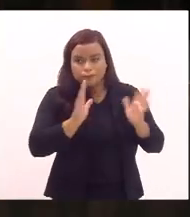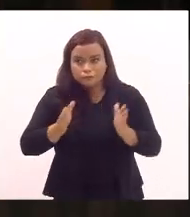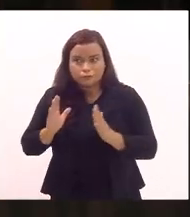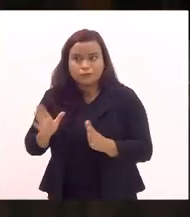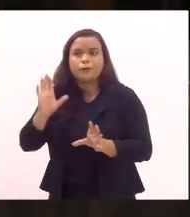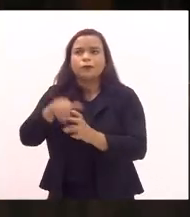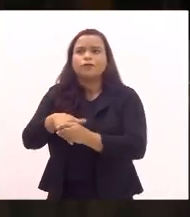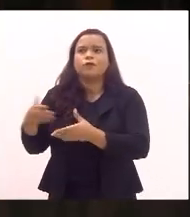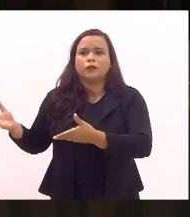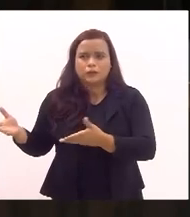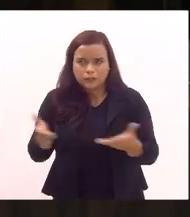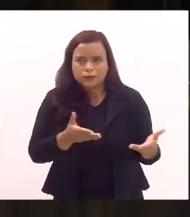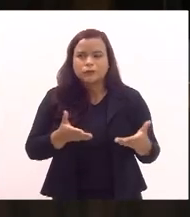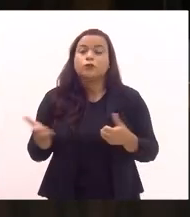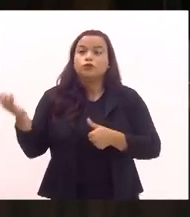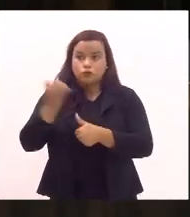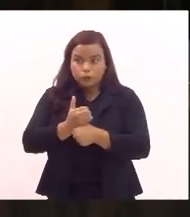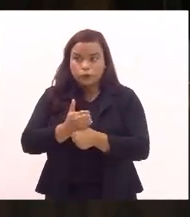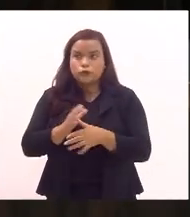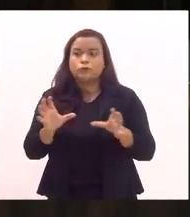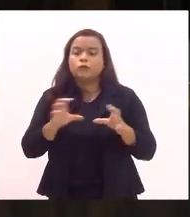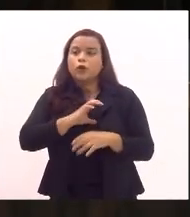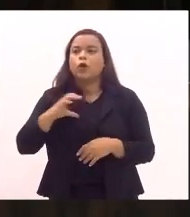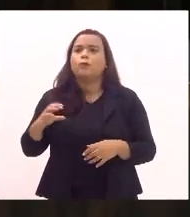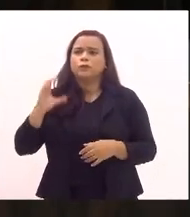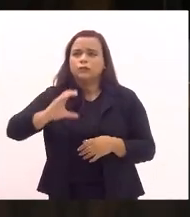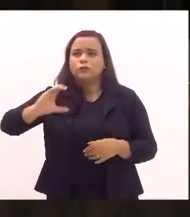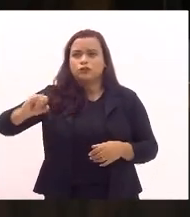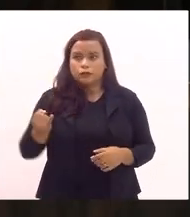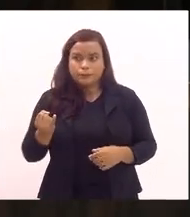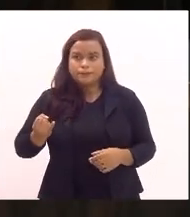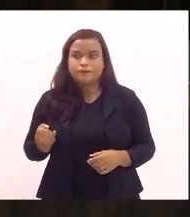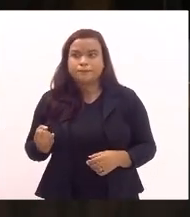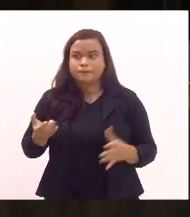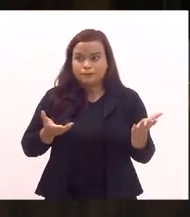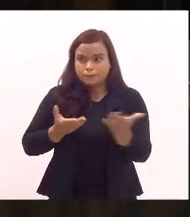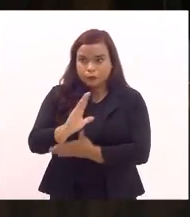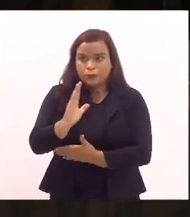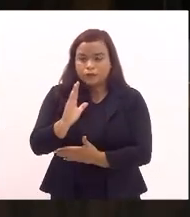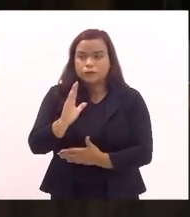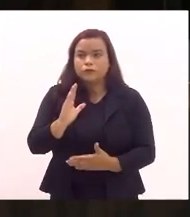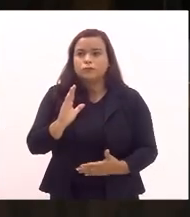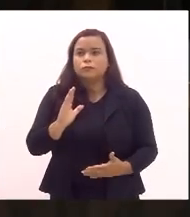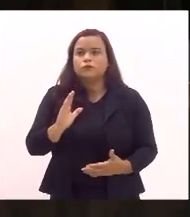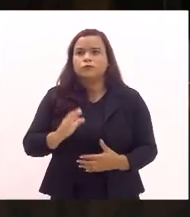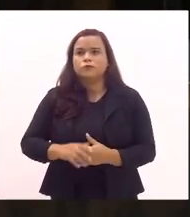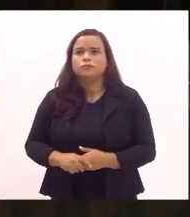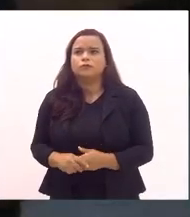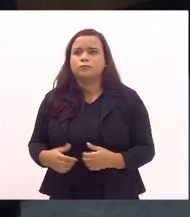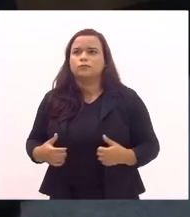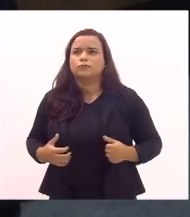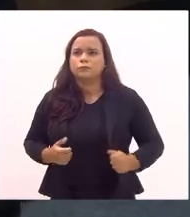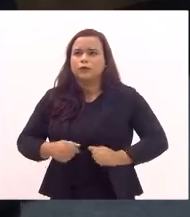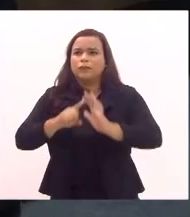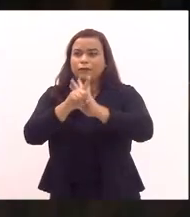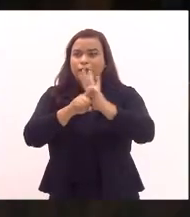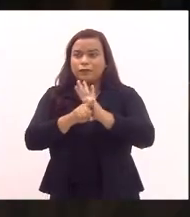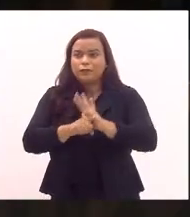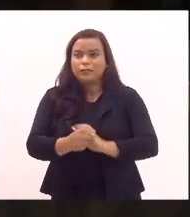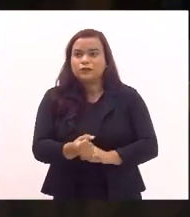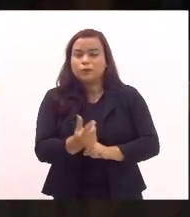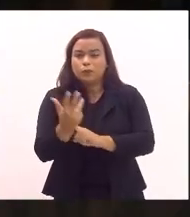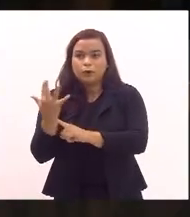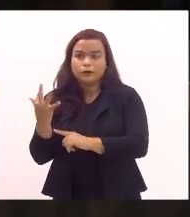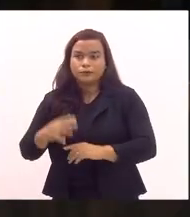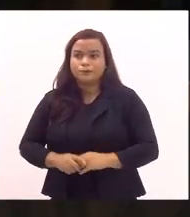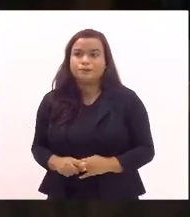em votação do substitutivo da comissão de Constituição justiça se eu te que aprovam permaneça combustão criação de seu presidente o